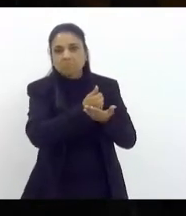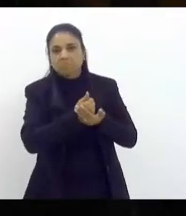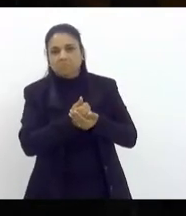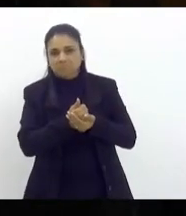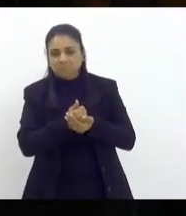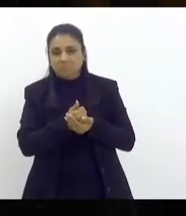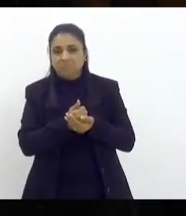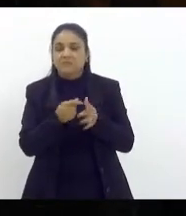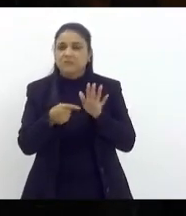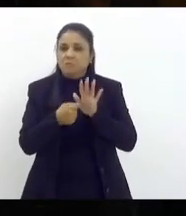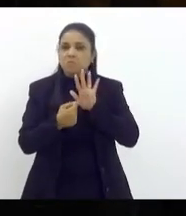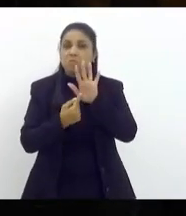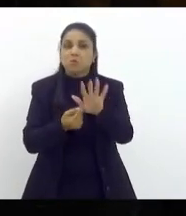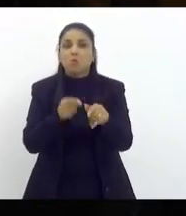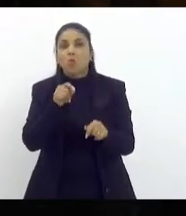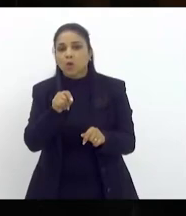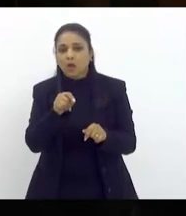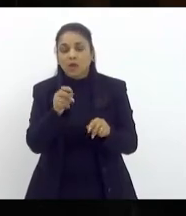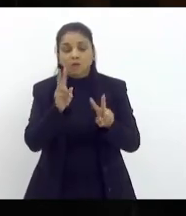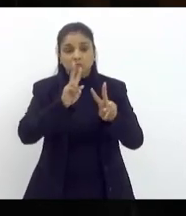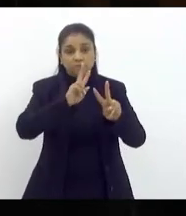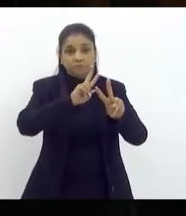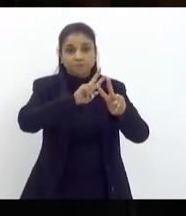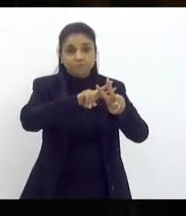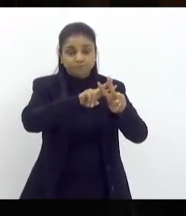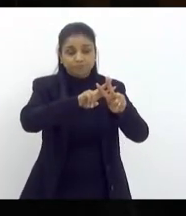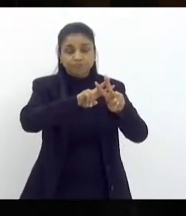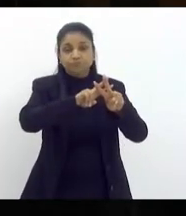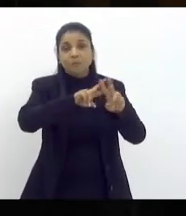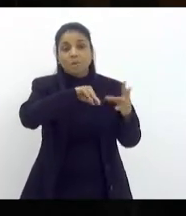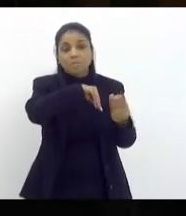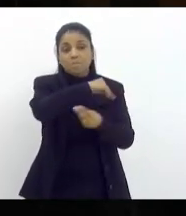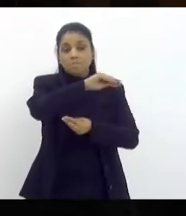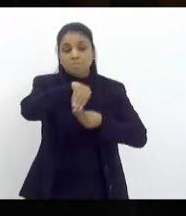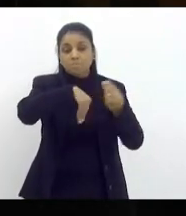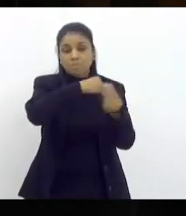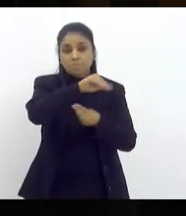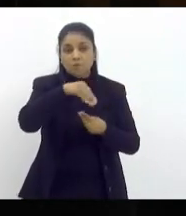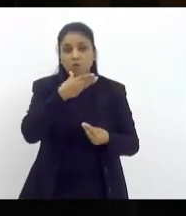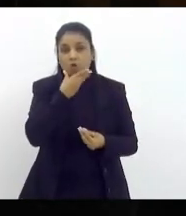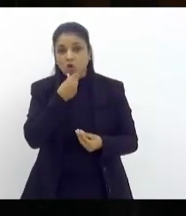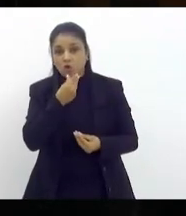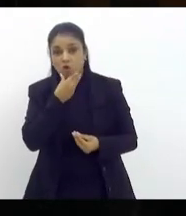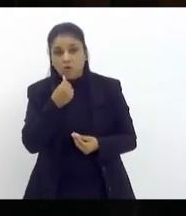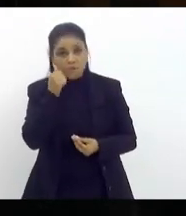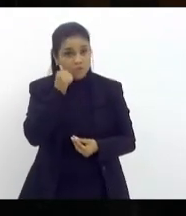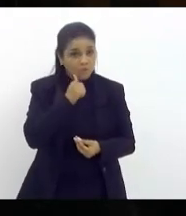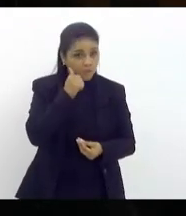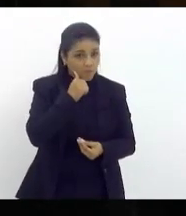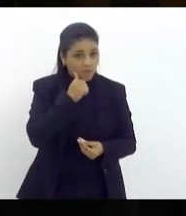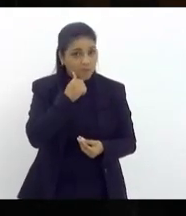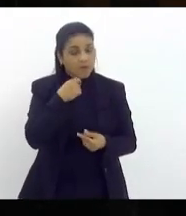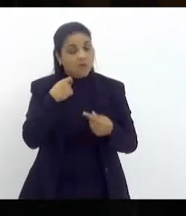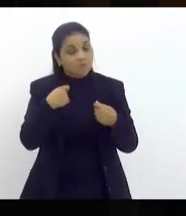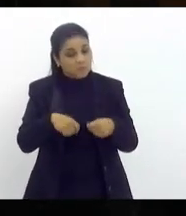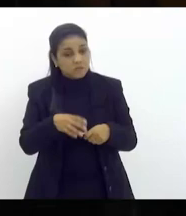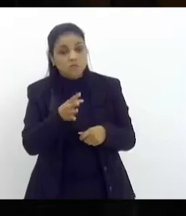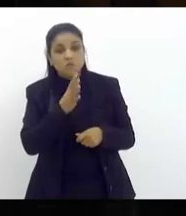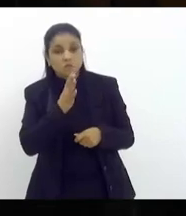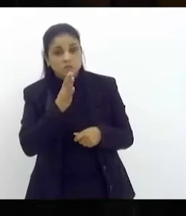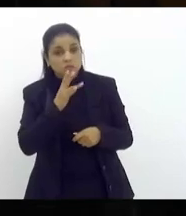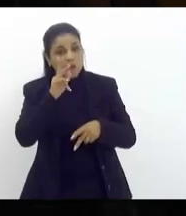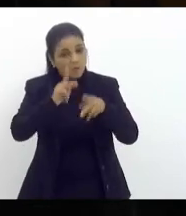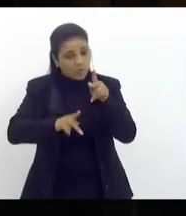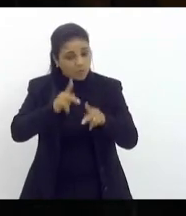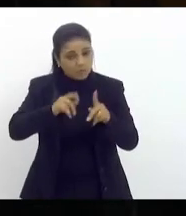é a questão das carceragens mistas como um grande problema a gente precisa de fato conhecer a